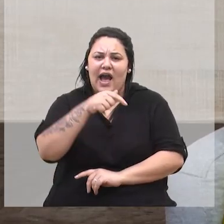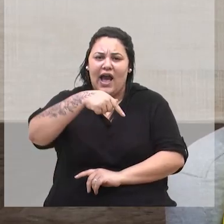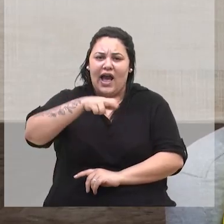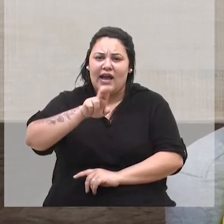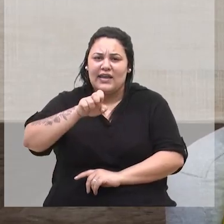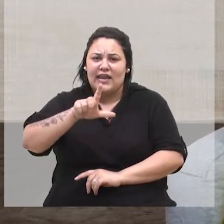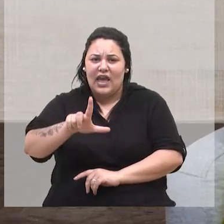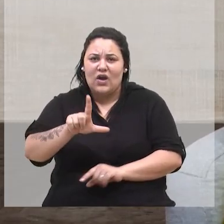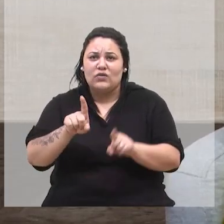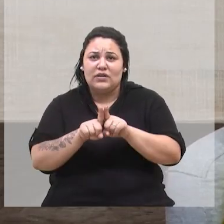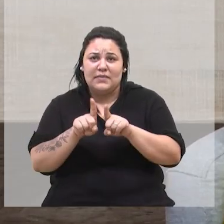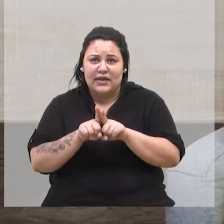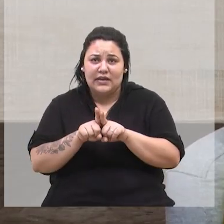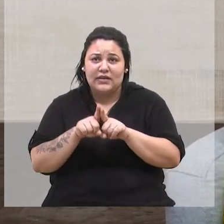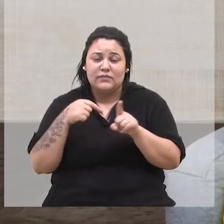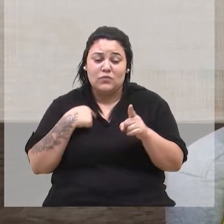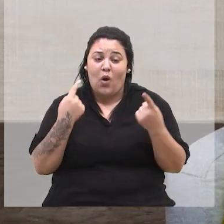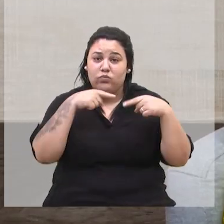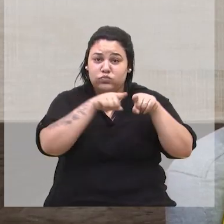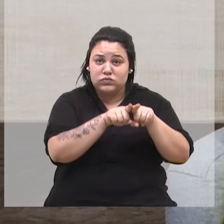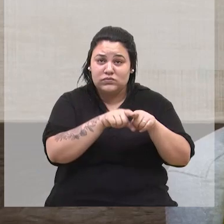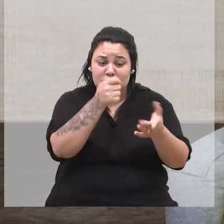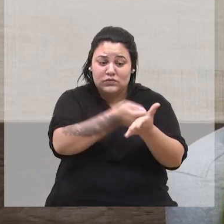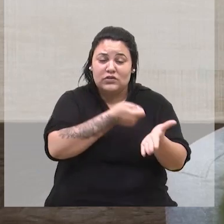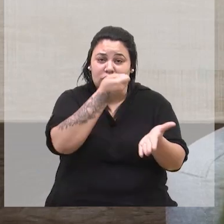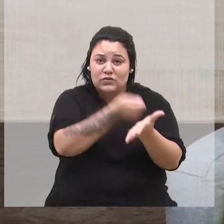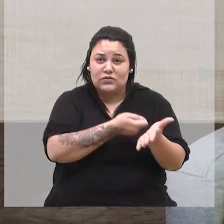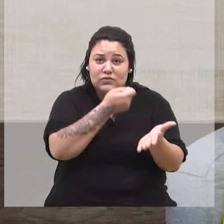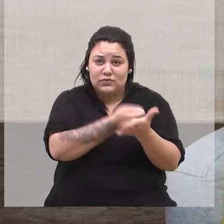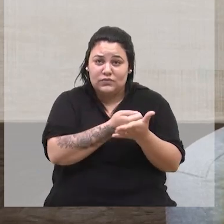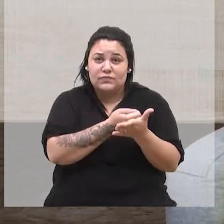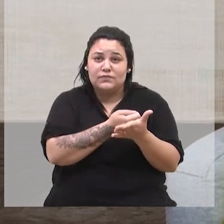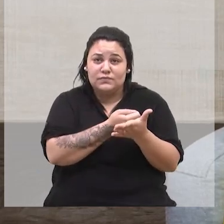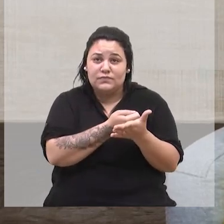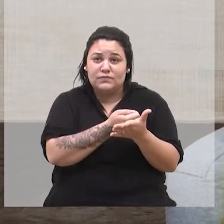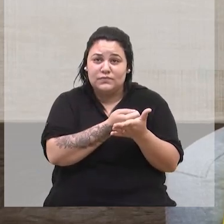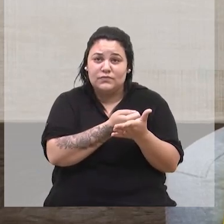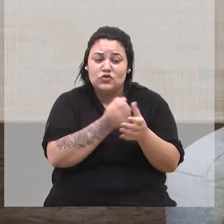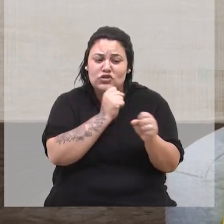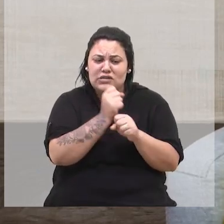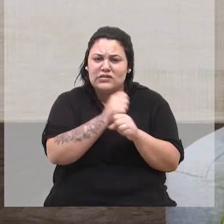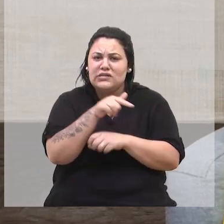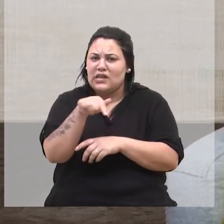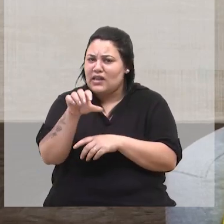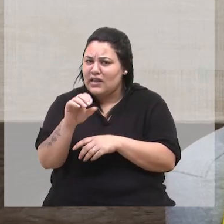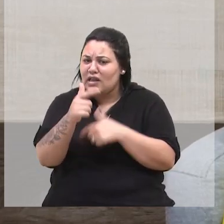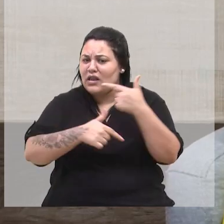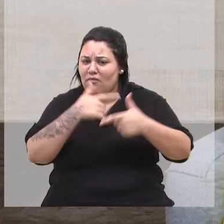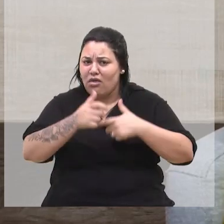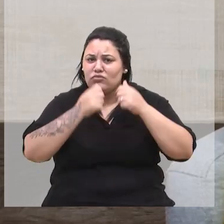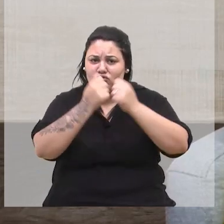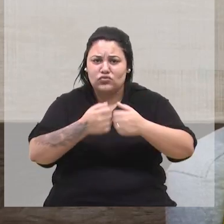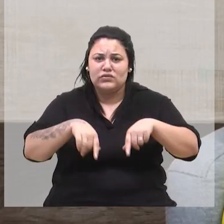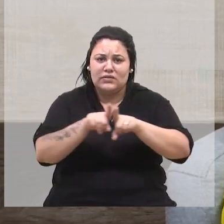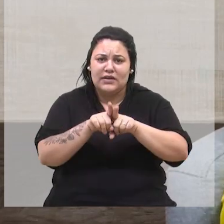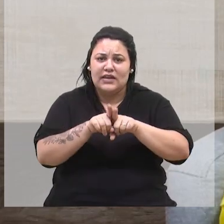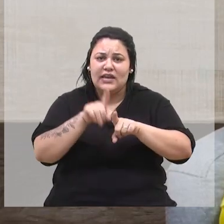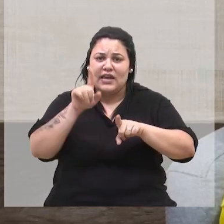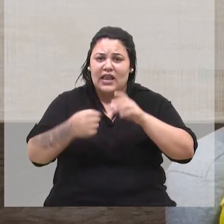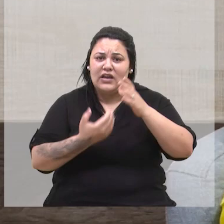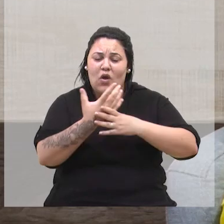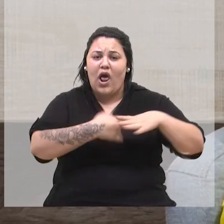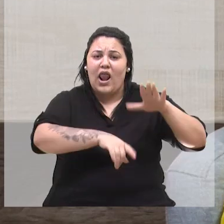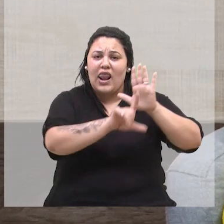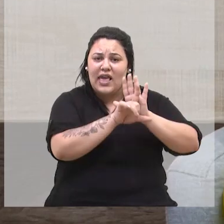Raquel Graciotin, fomos companheiras da luta pela anistia desde a década de 70, trabalhamos juntas. E ela também